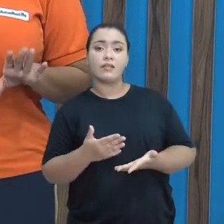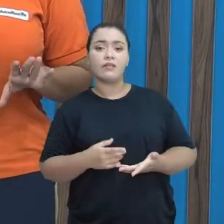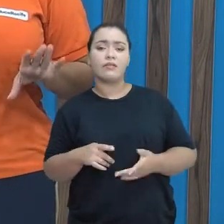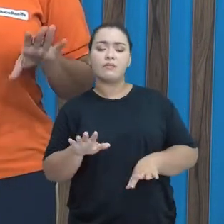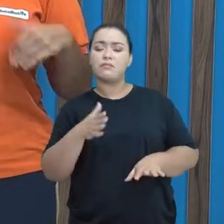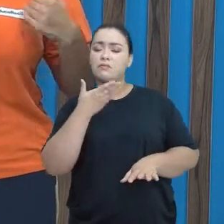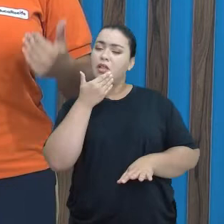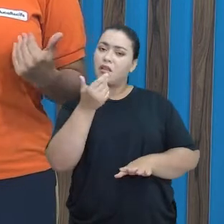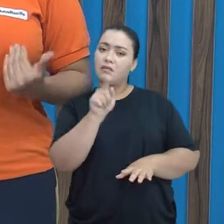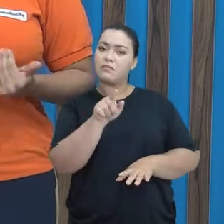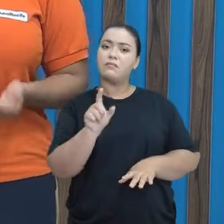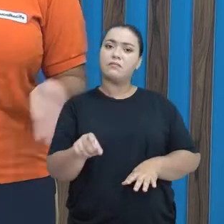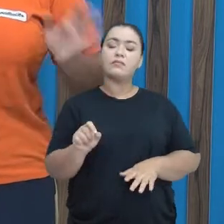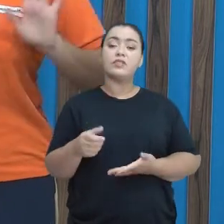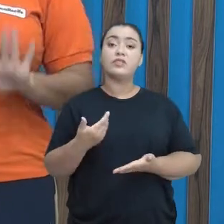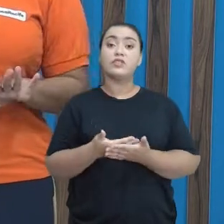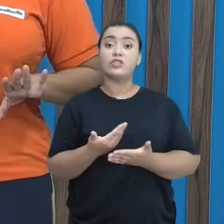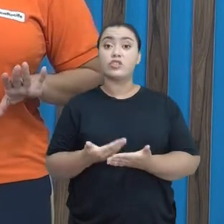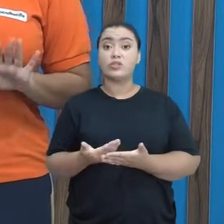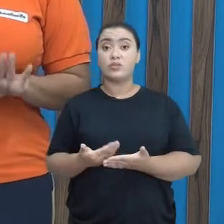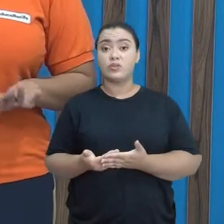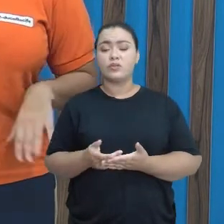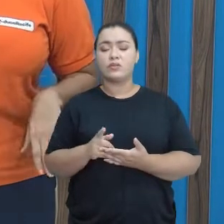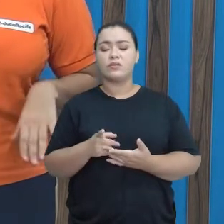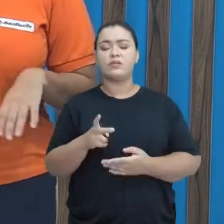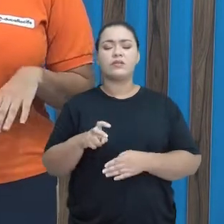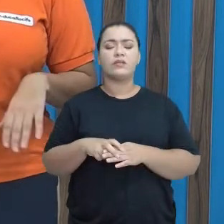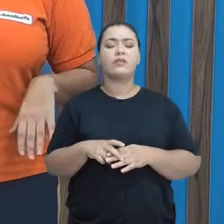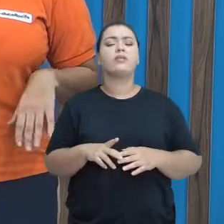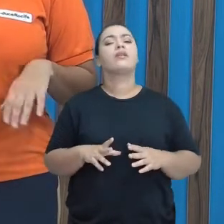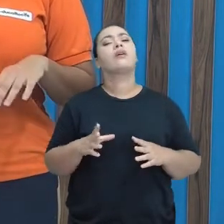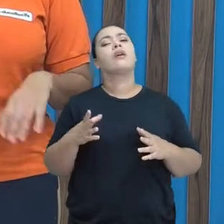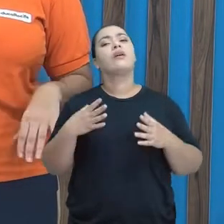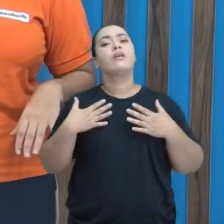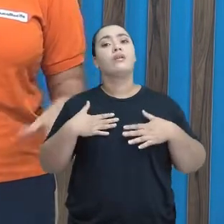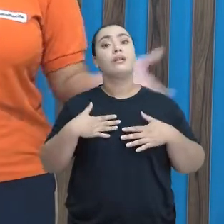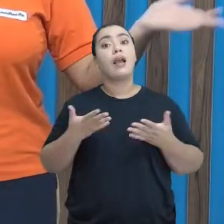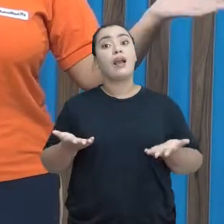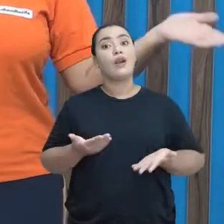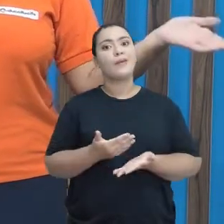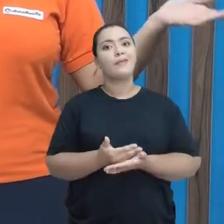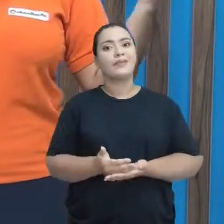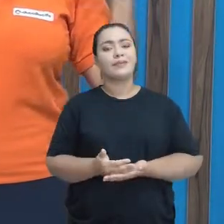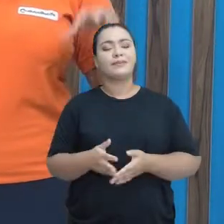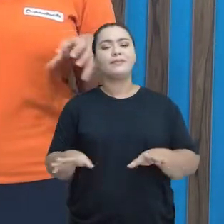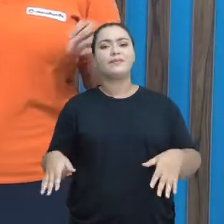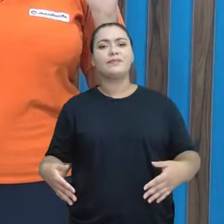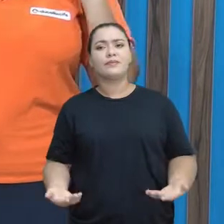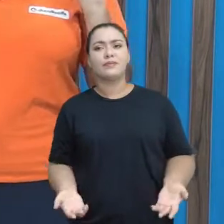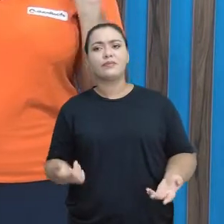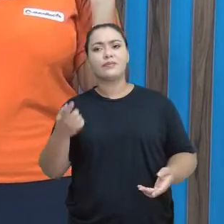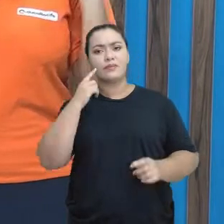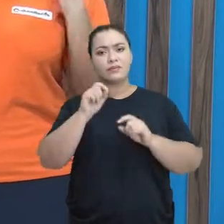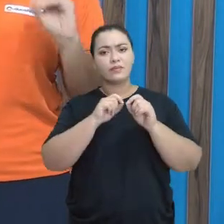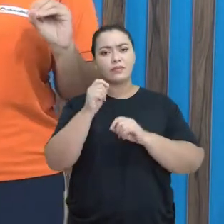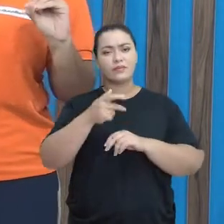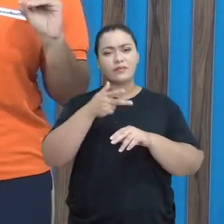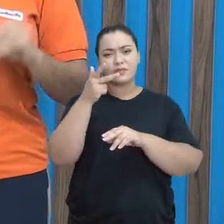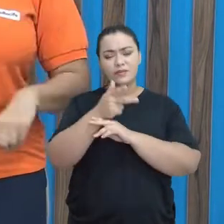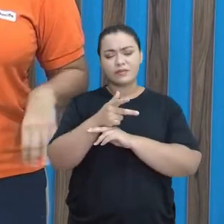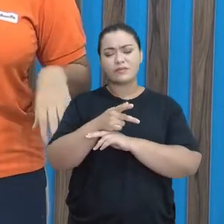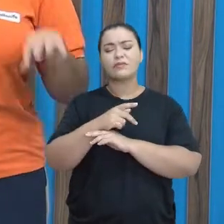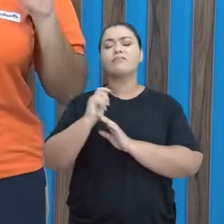prefiram para estudar. Sentem-se confortavelmente e a gente vai começar, tá? Para começar, vamos ver um videozinho